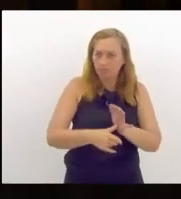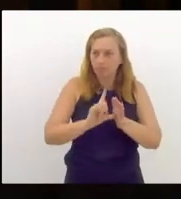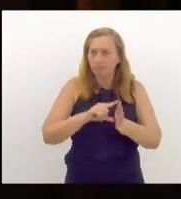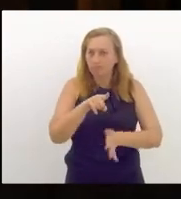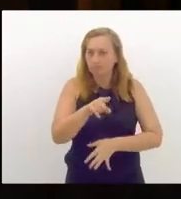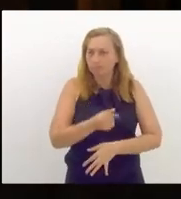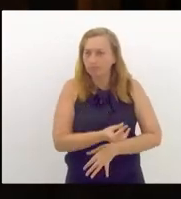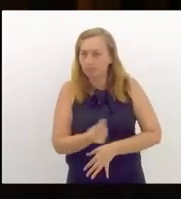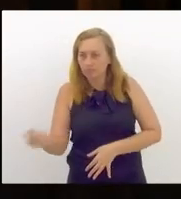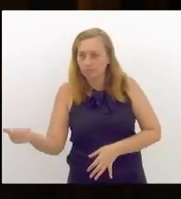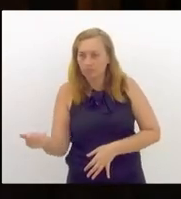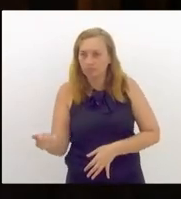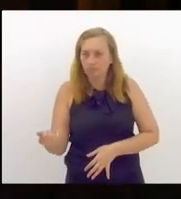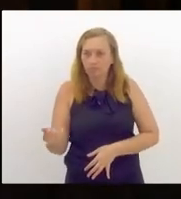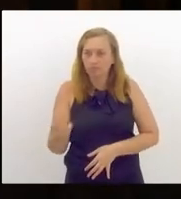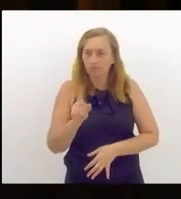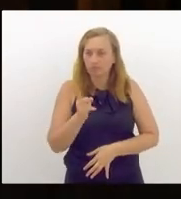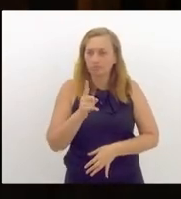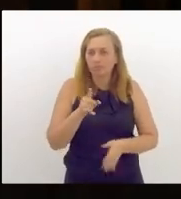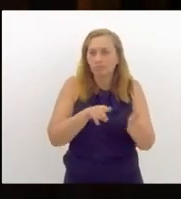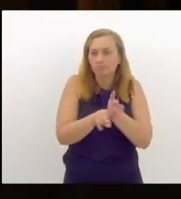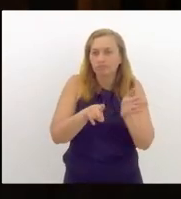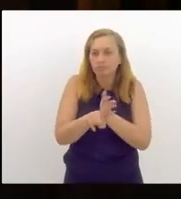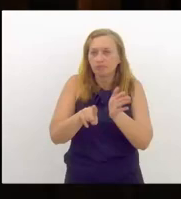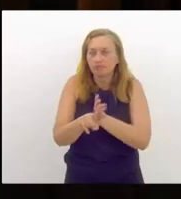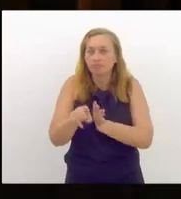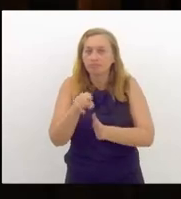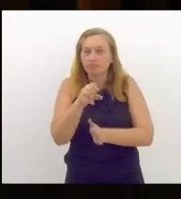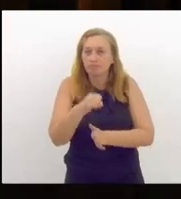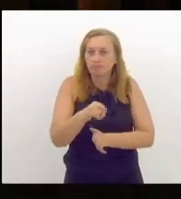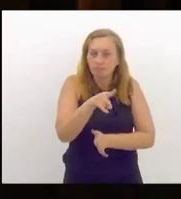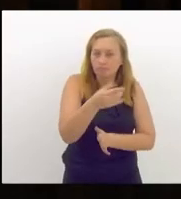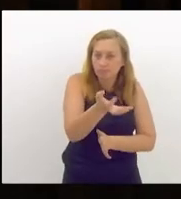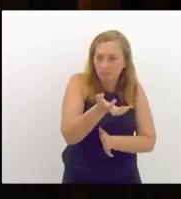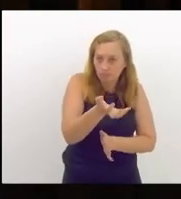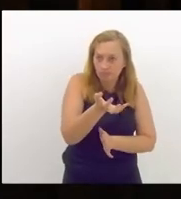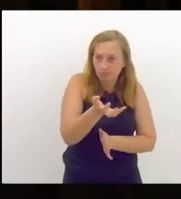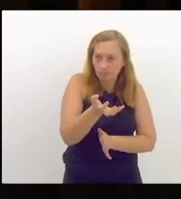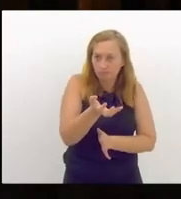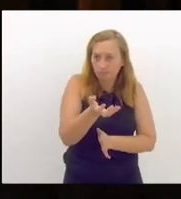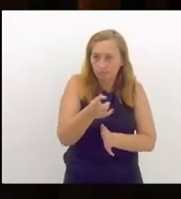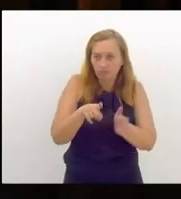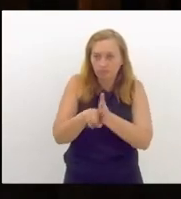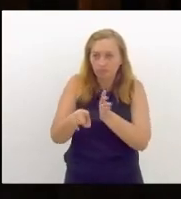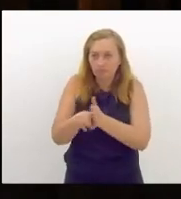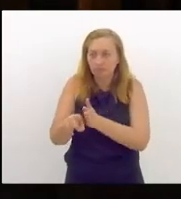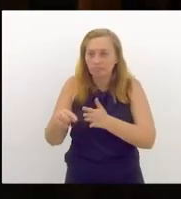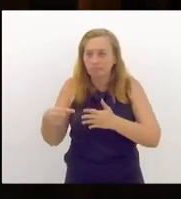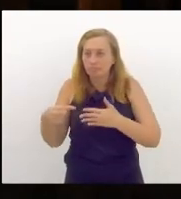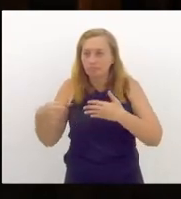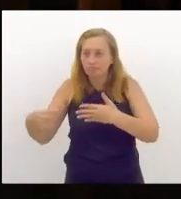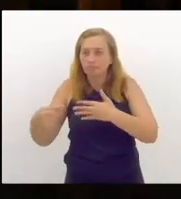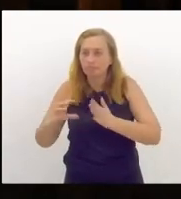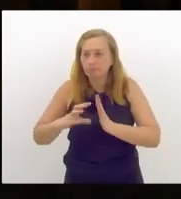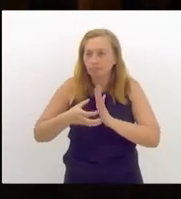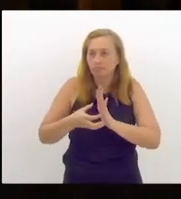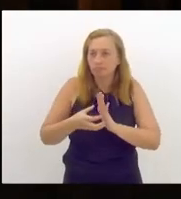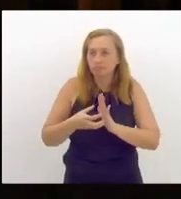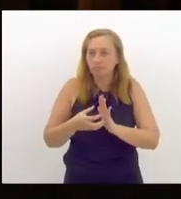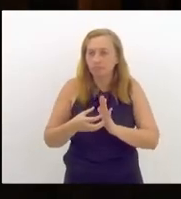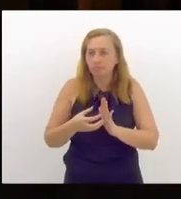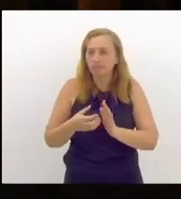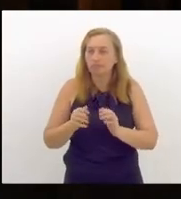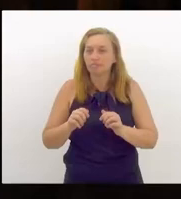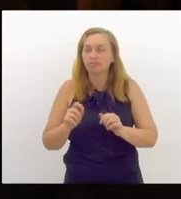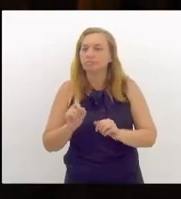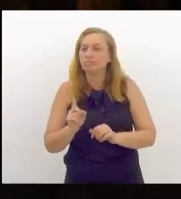você sair porque não tá perguntando se você quer não tá perguntando por pessoa se vai dar legenda